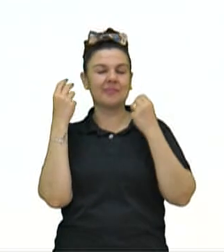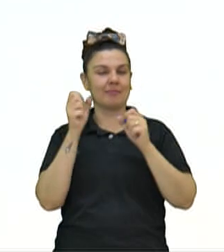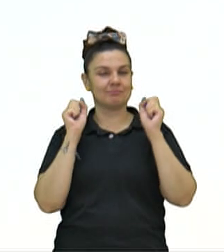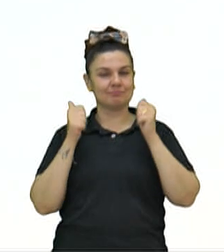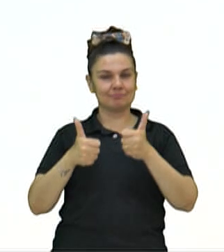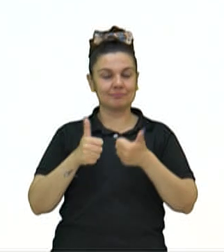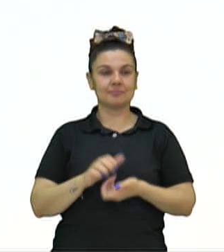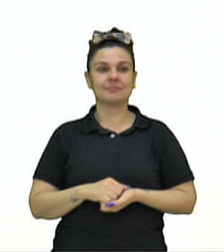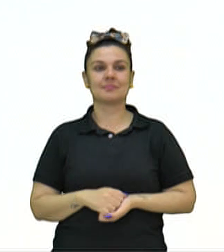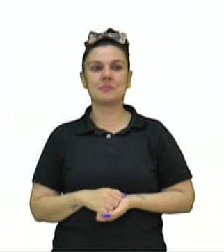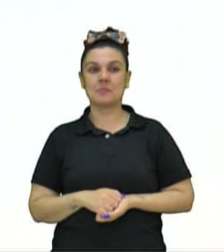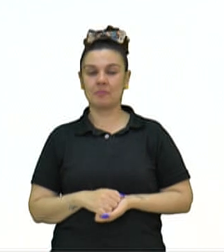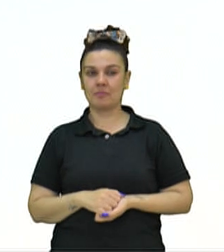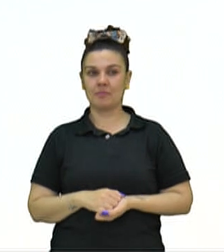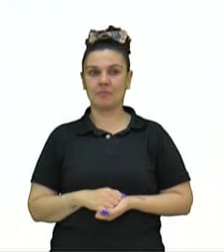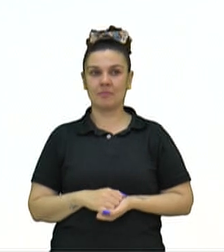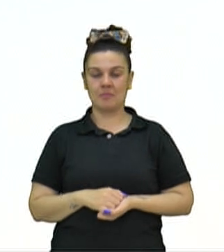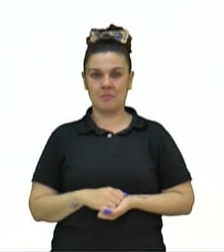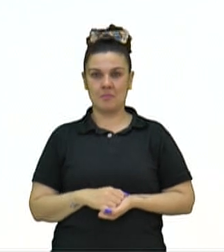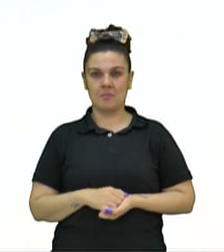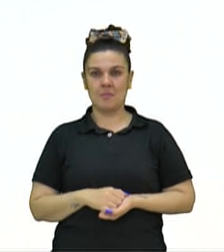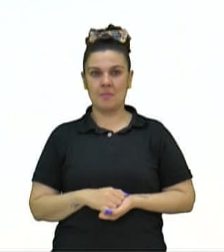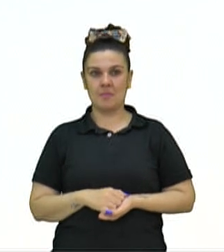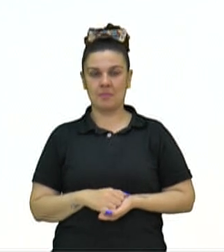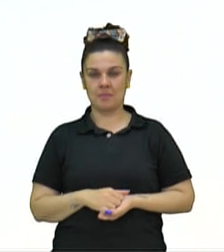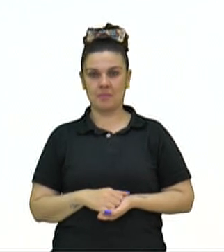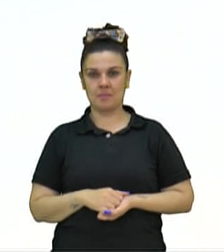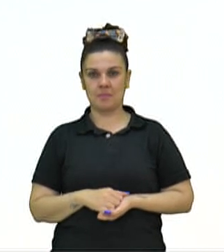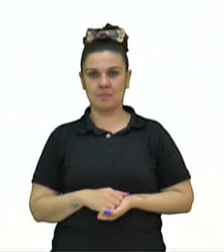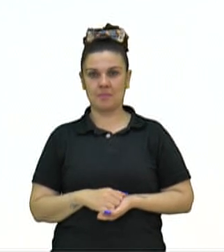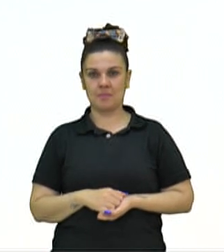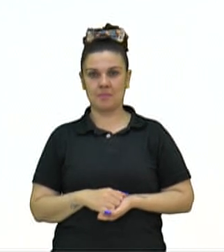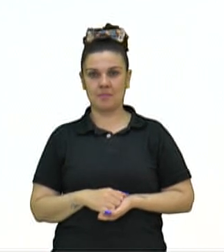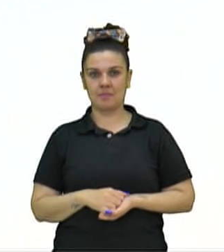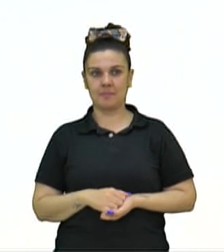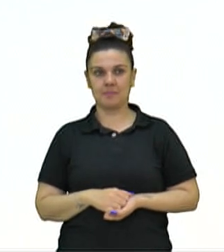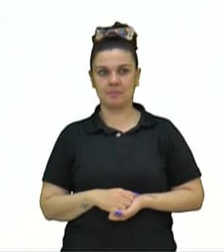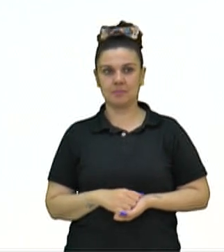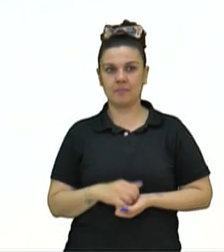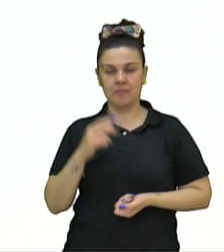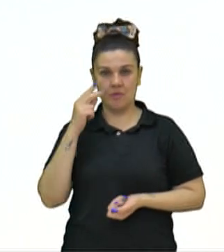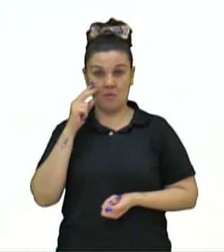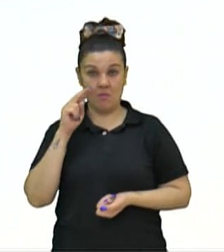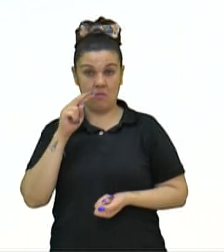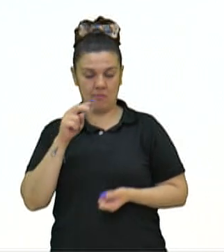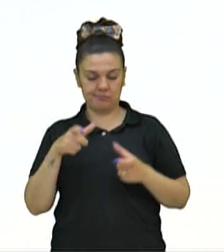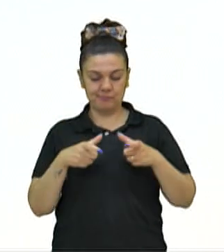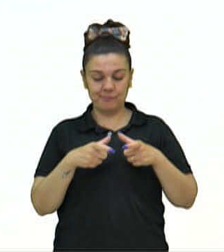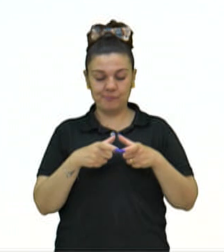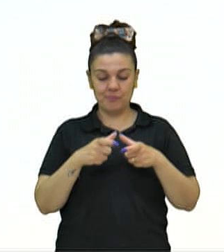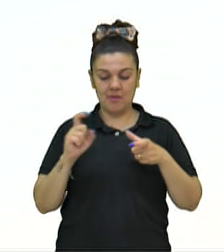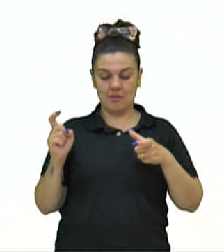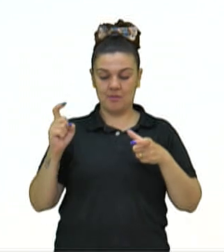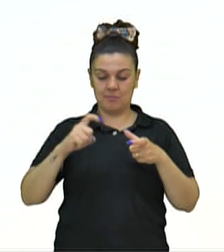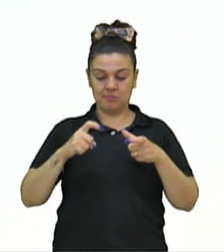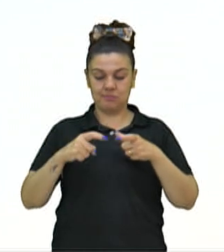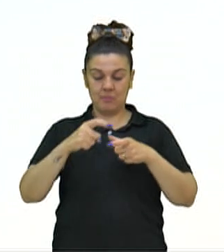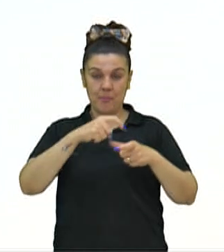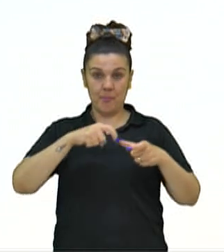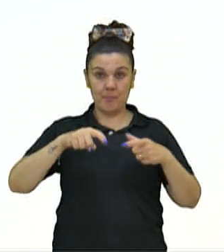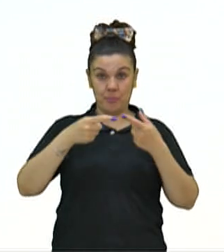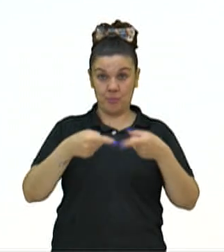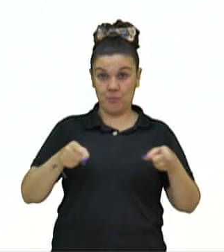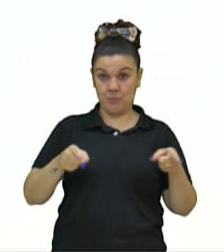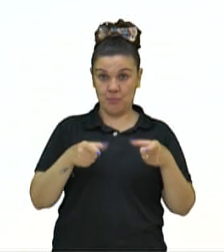go. What happened to my favorite record? Olha aí a figura. Ele tá então com um disquinho, né? Um record, um